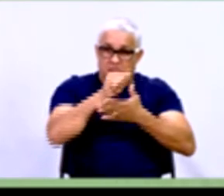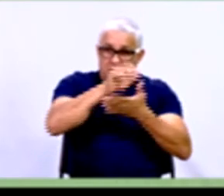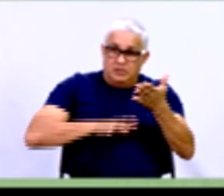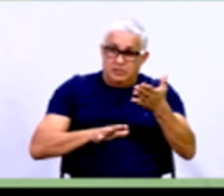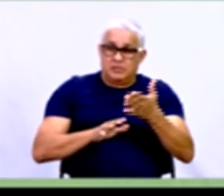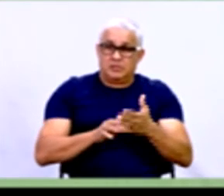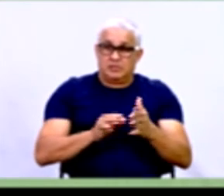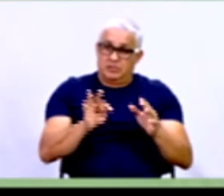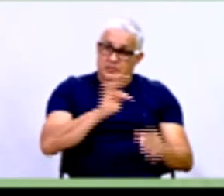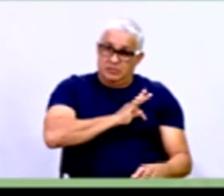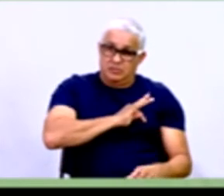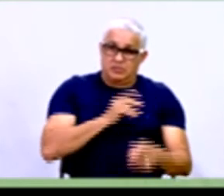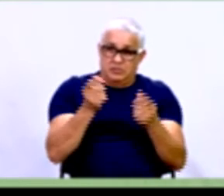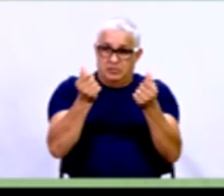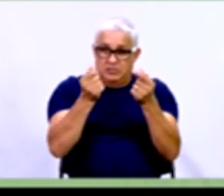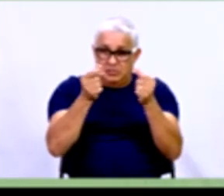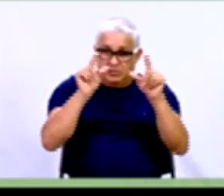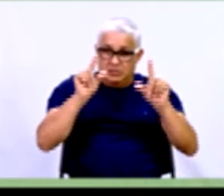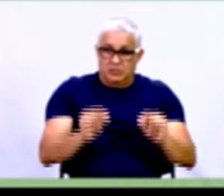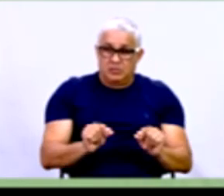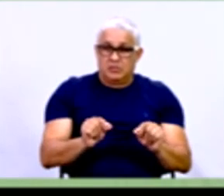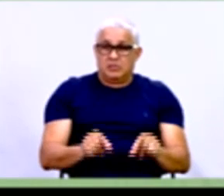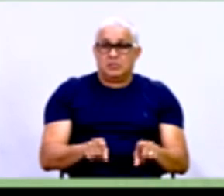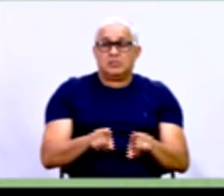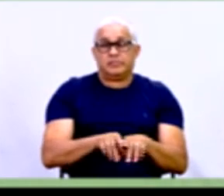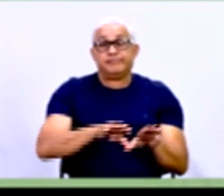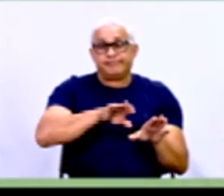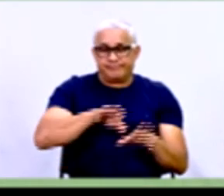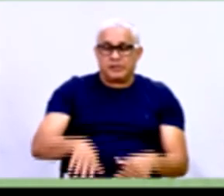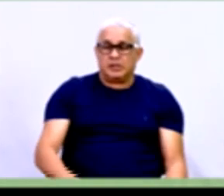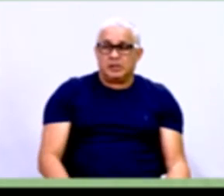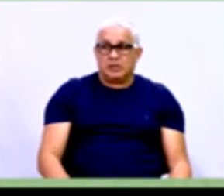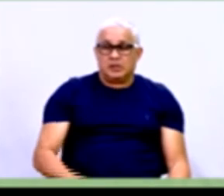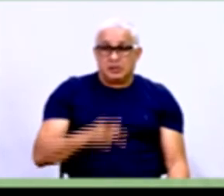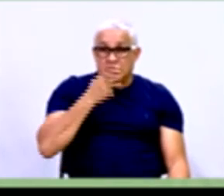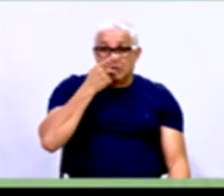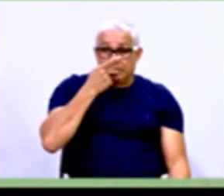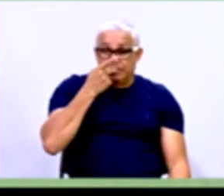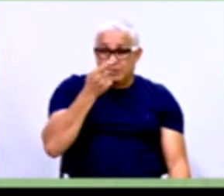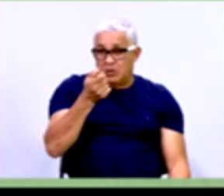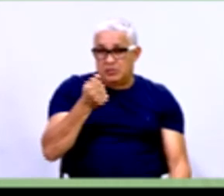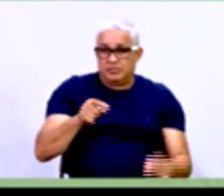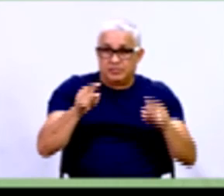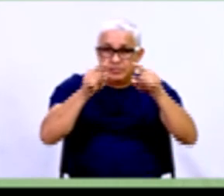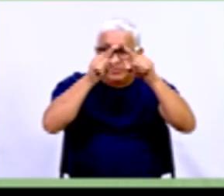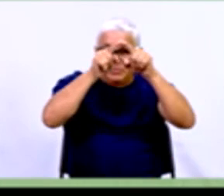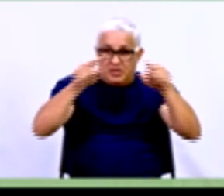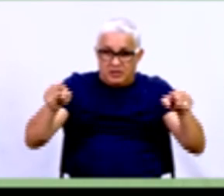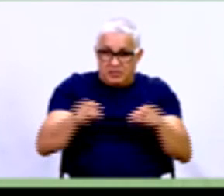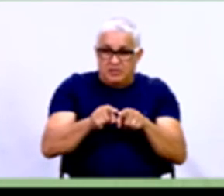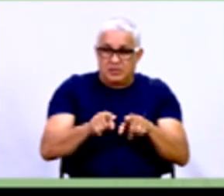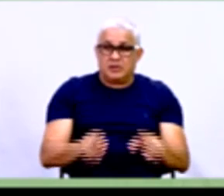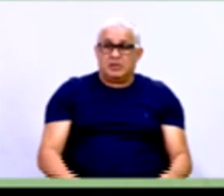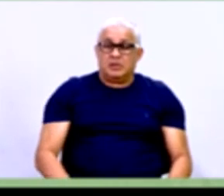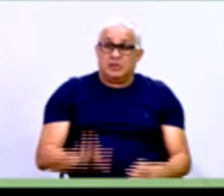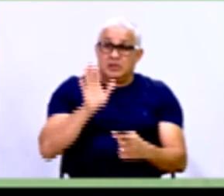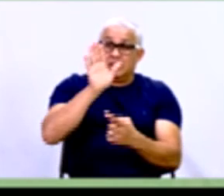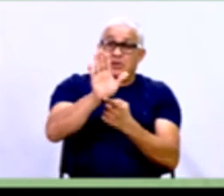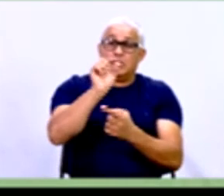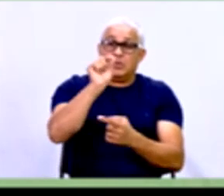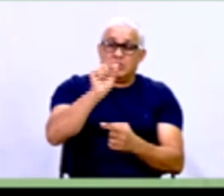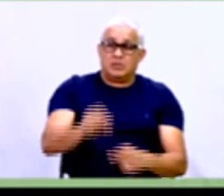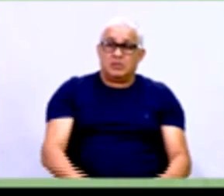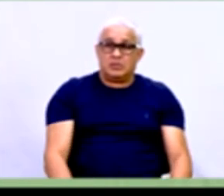valor técnico e econômico? Bem, nós vimos aqui, né, eu falei um pouco sobre a questão da pirâmide de Bird, que mostra que